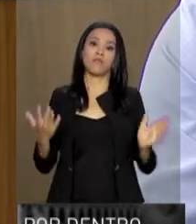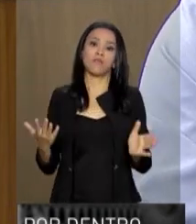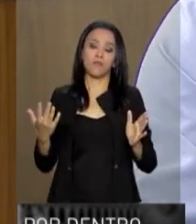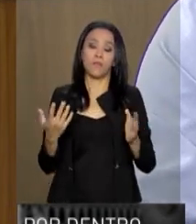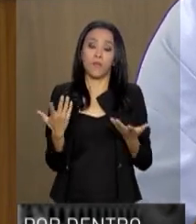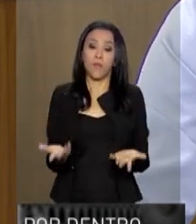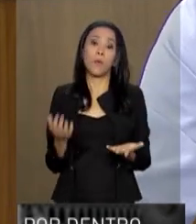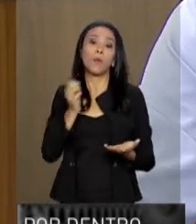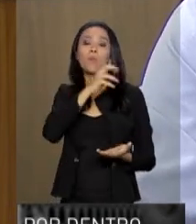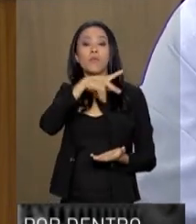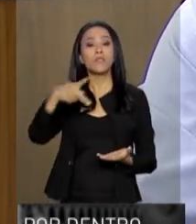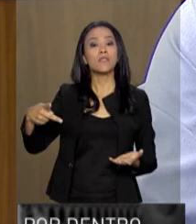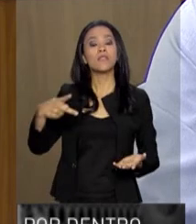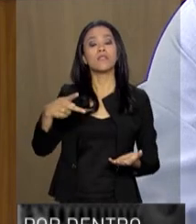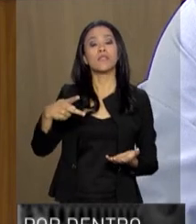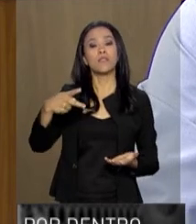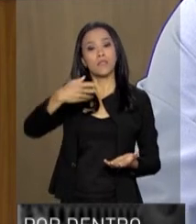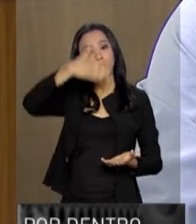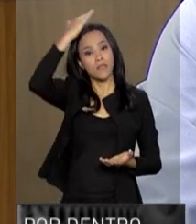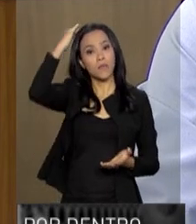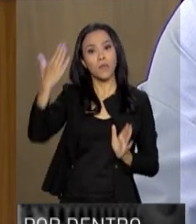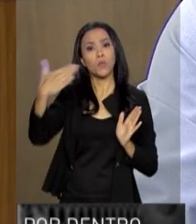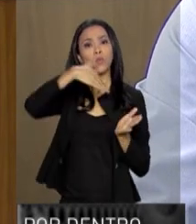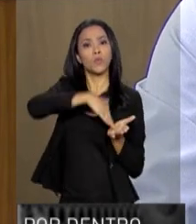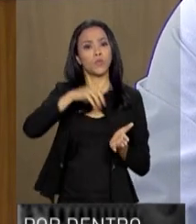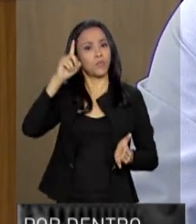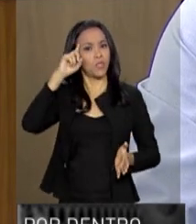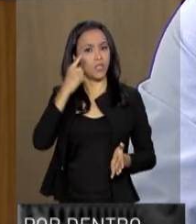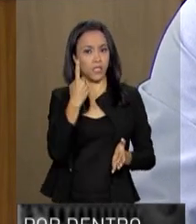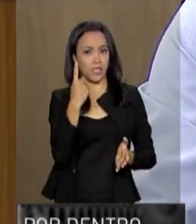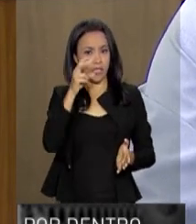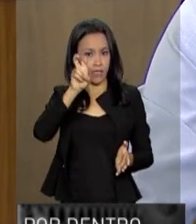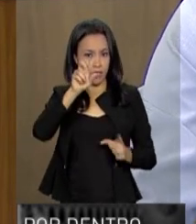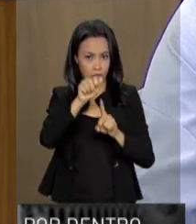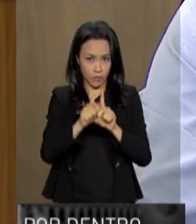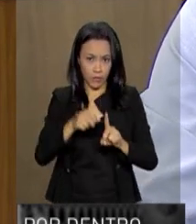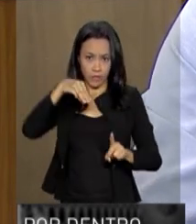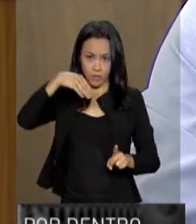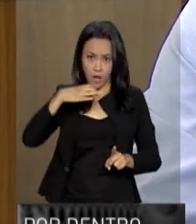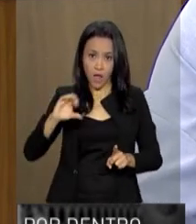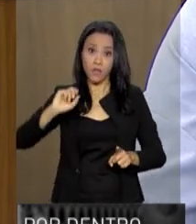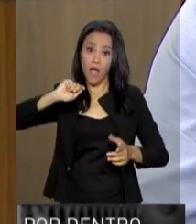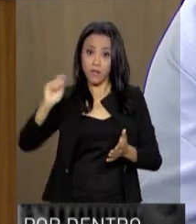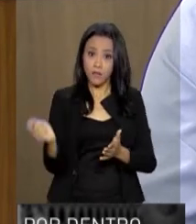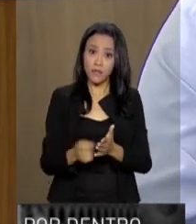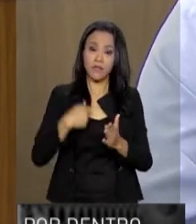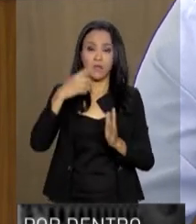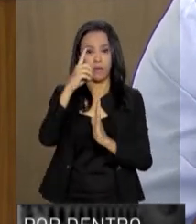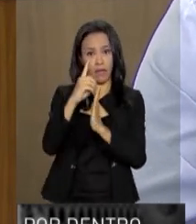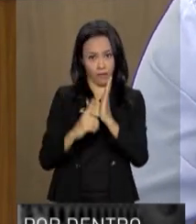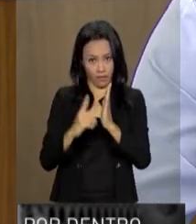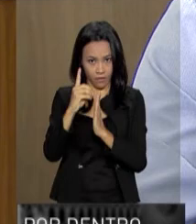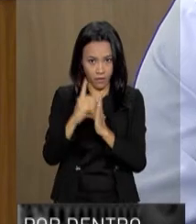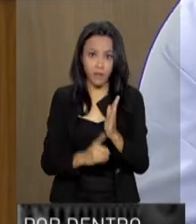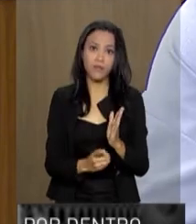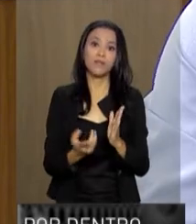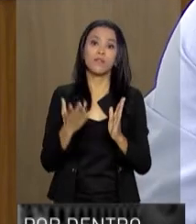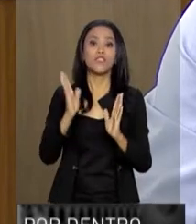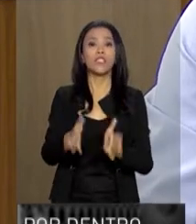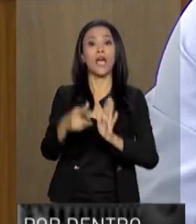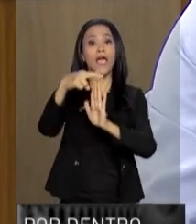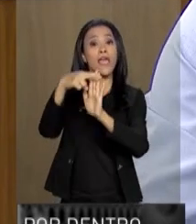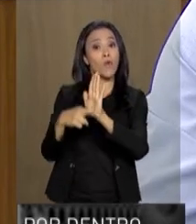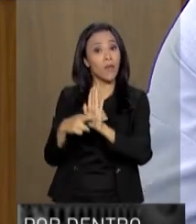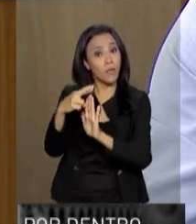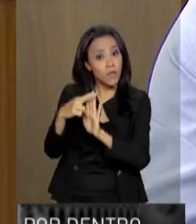temer no último dia 15 de março assina o decreto instituindo de fato e regulamentando o